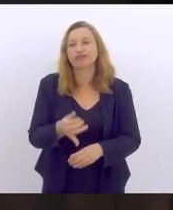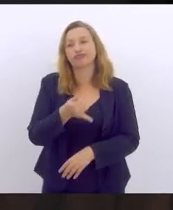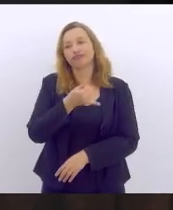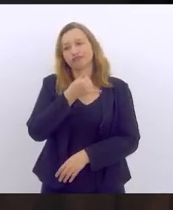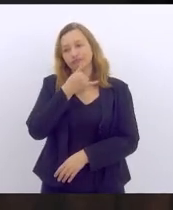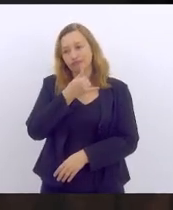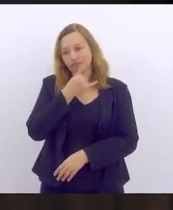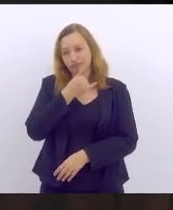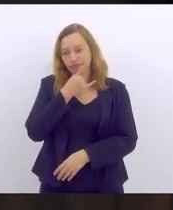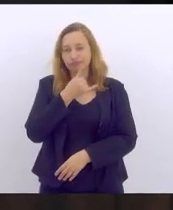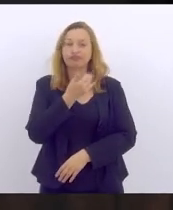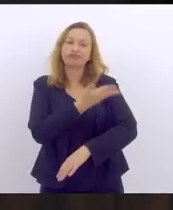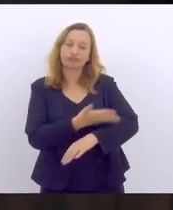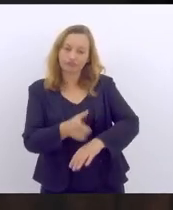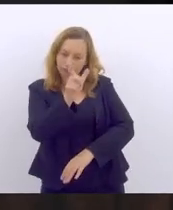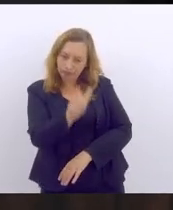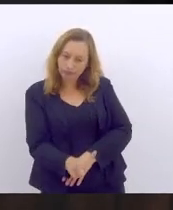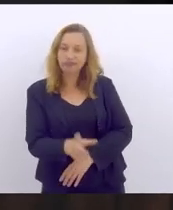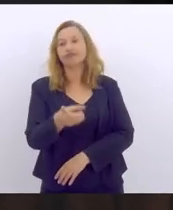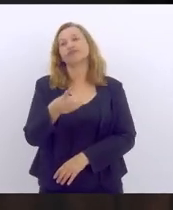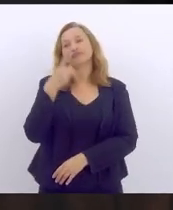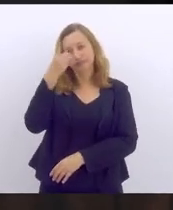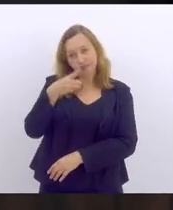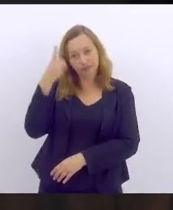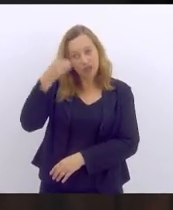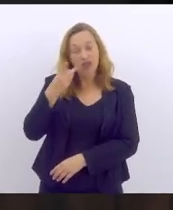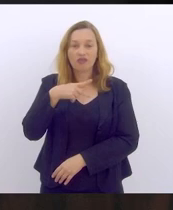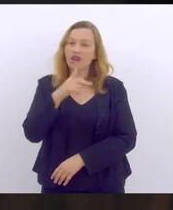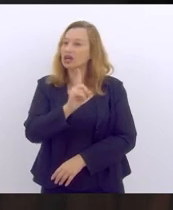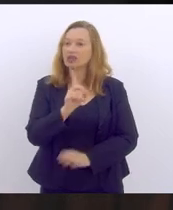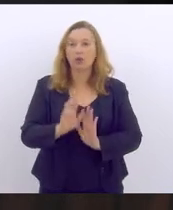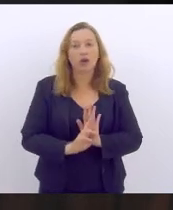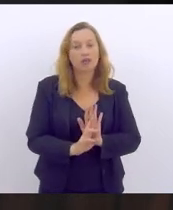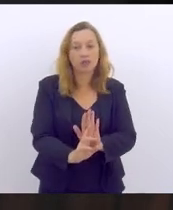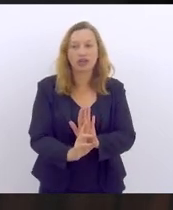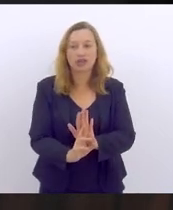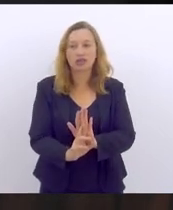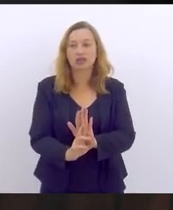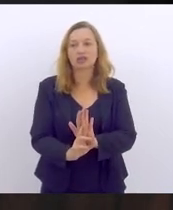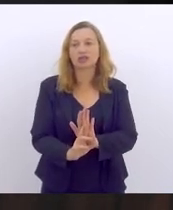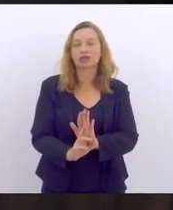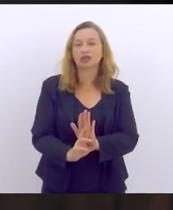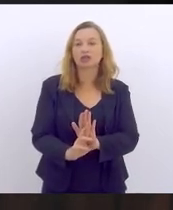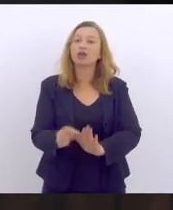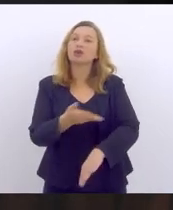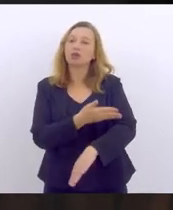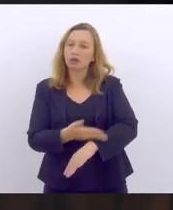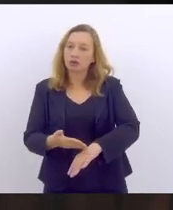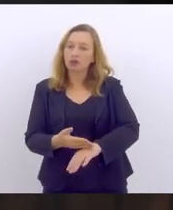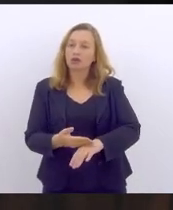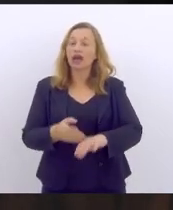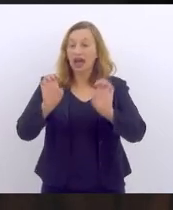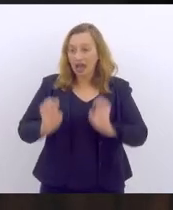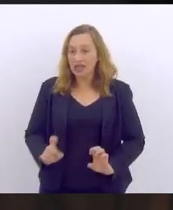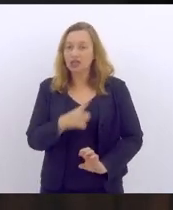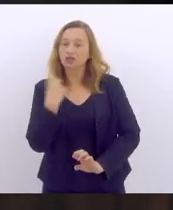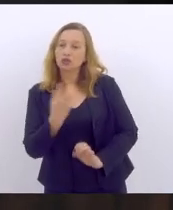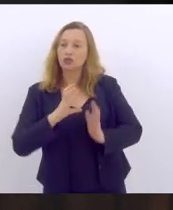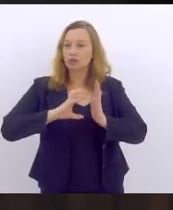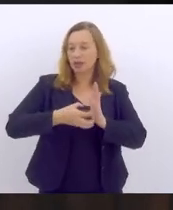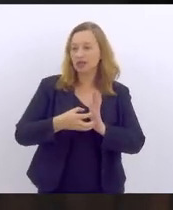a postura desse Deputado e dizer que ele não representa a postura que o nosso partido defende